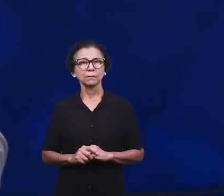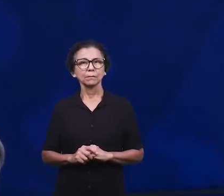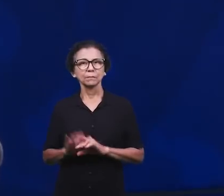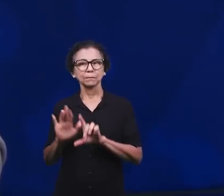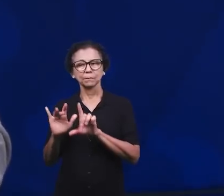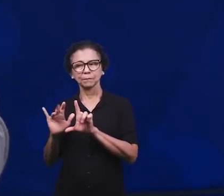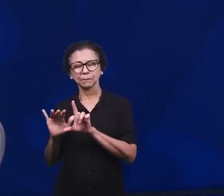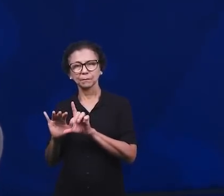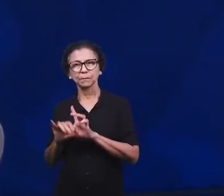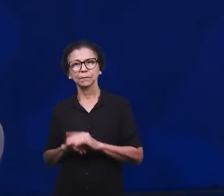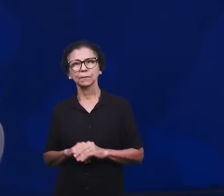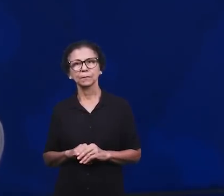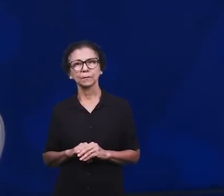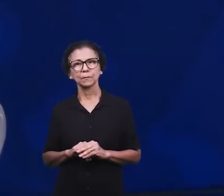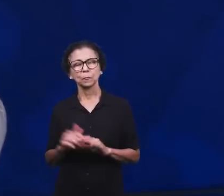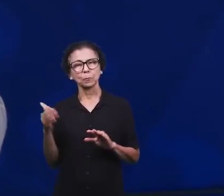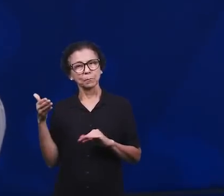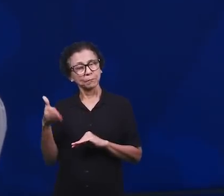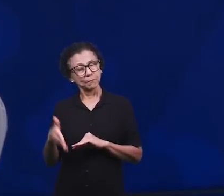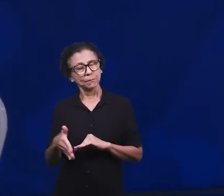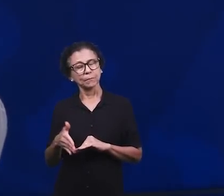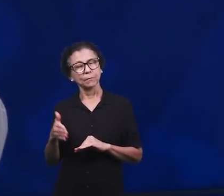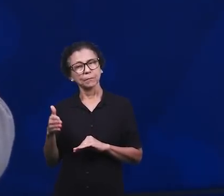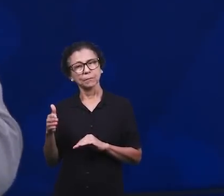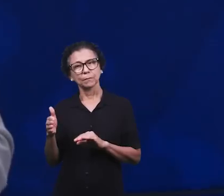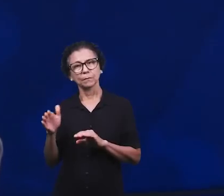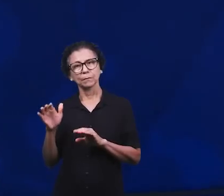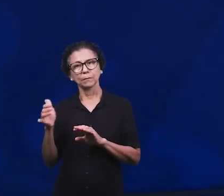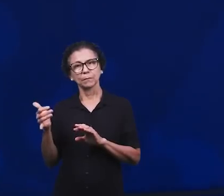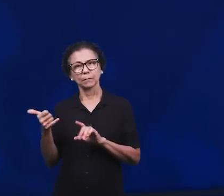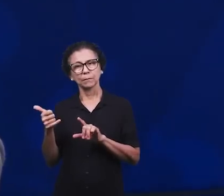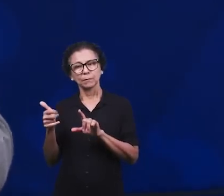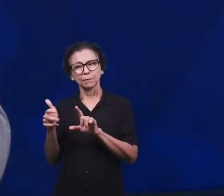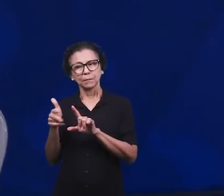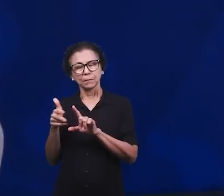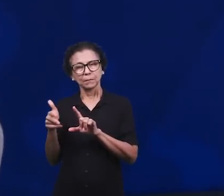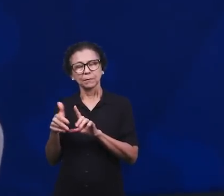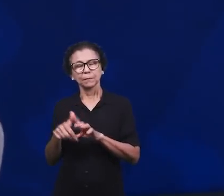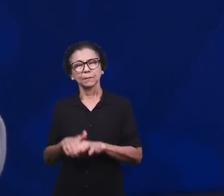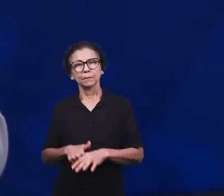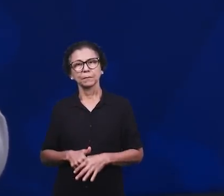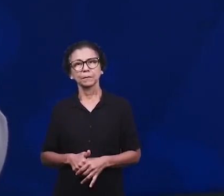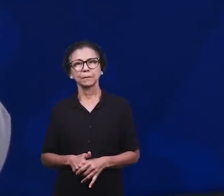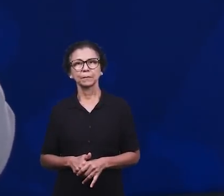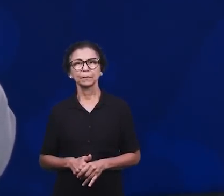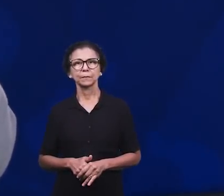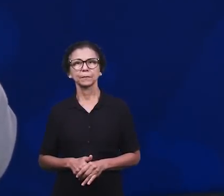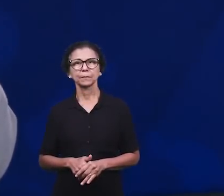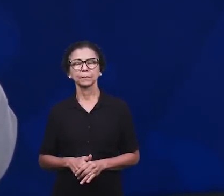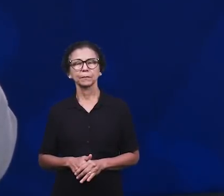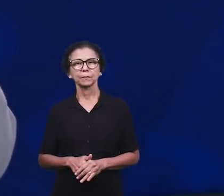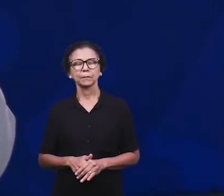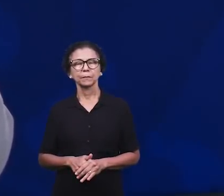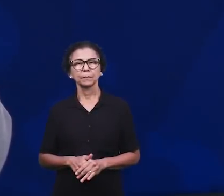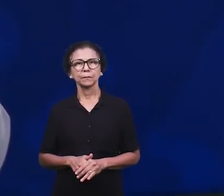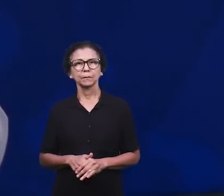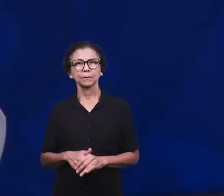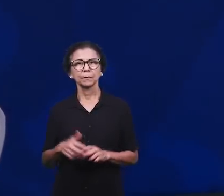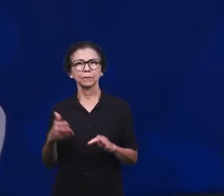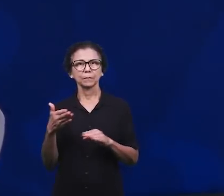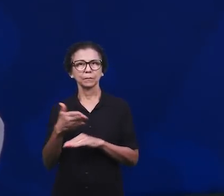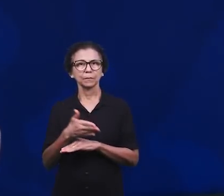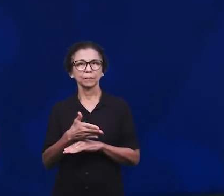QR Code ao lado que você também pode utilizar, apontando a câmera do seu celular para ele. Se você fizer assim, o seu aparelho já vai ser redirecionado